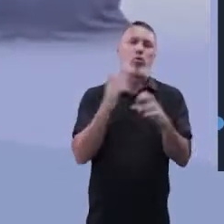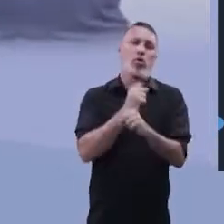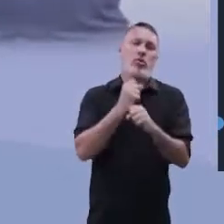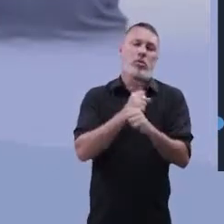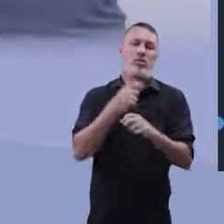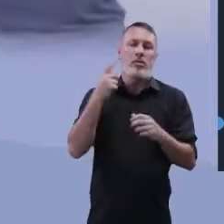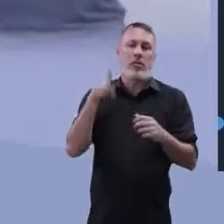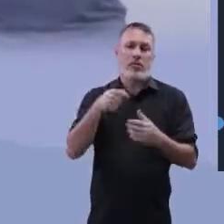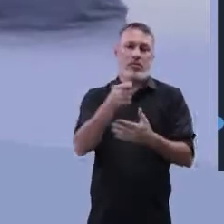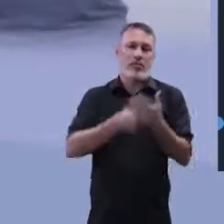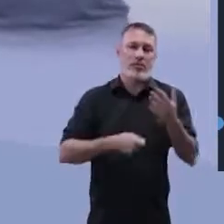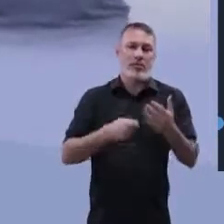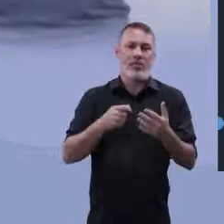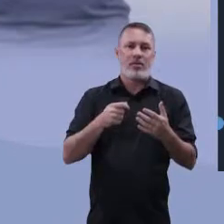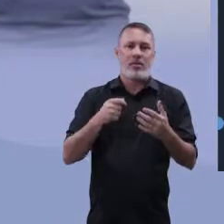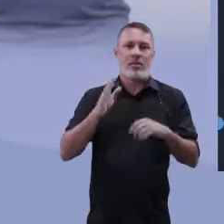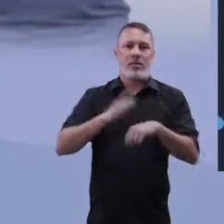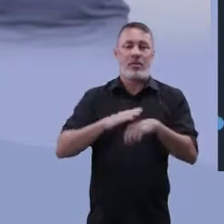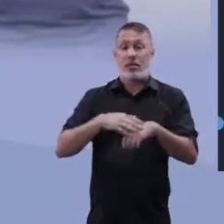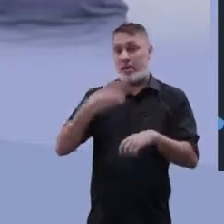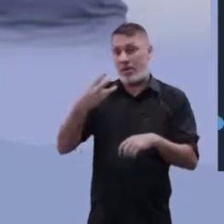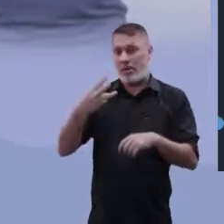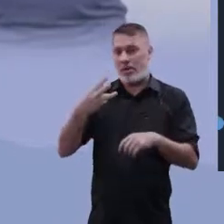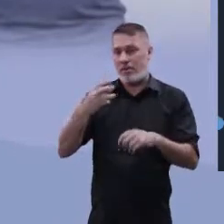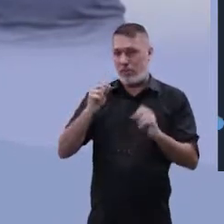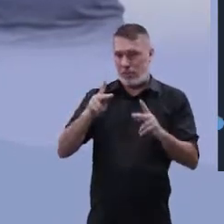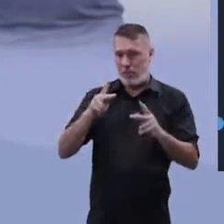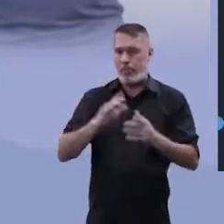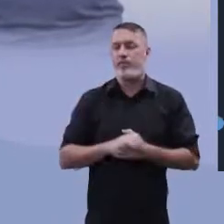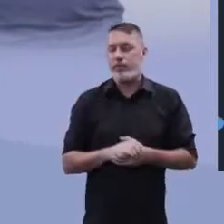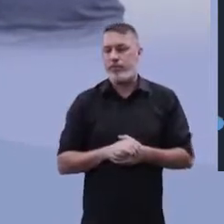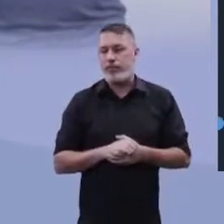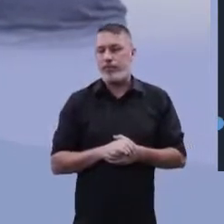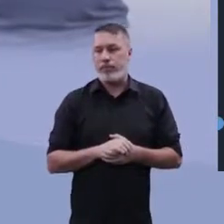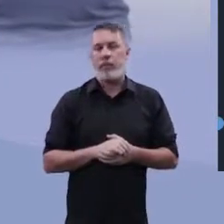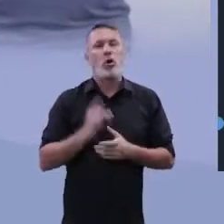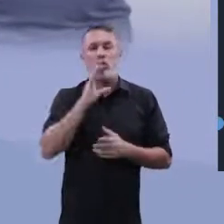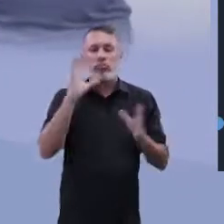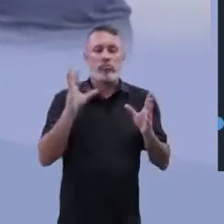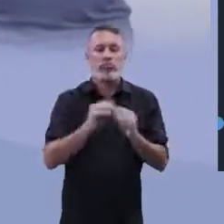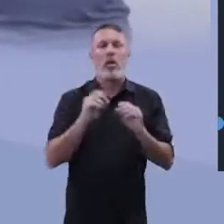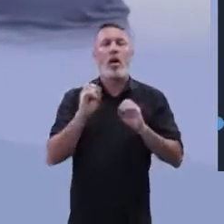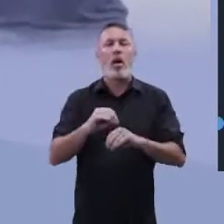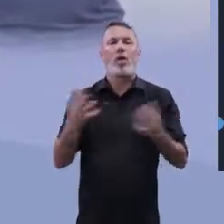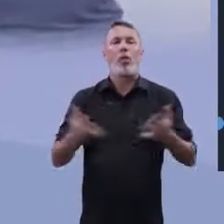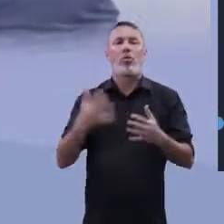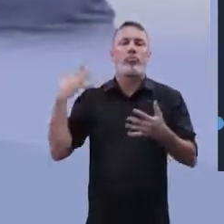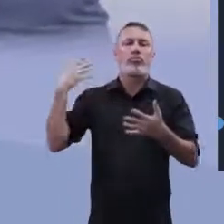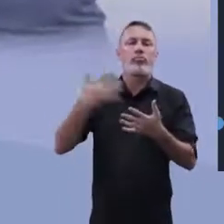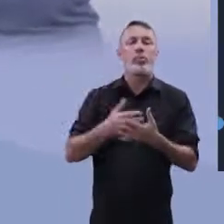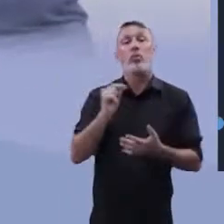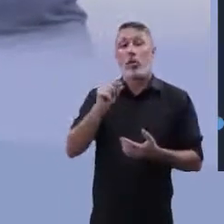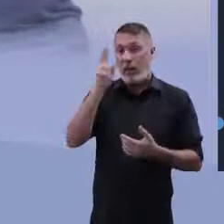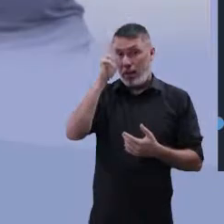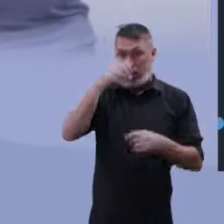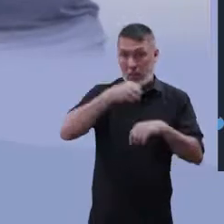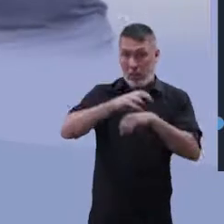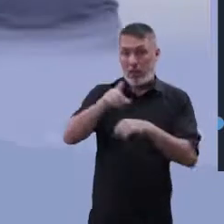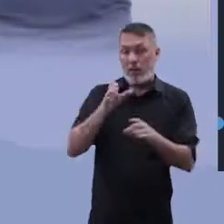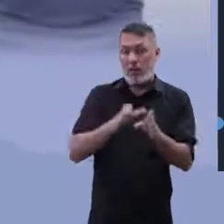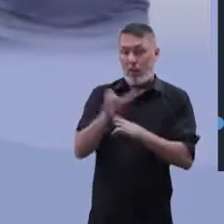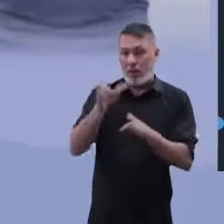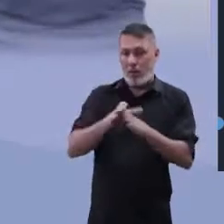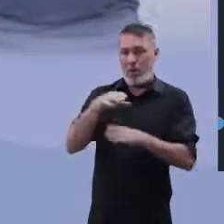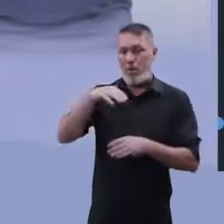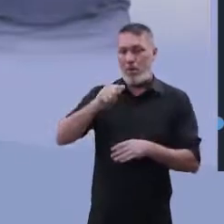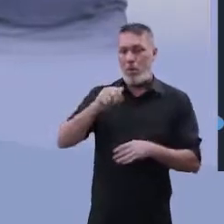uma nota máxima nessa competência 3, que são 200 pontos. Ok? Então, só para a gente recapitular o que nós falamos nessa aula, lembrando